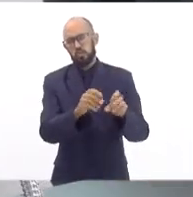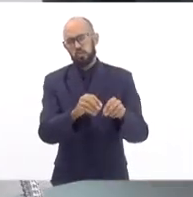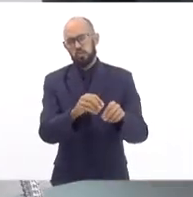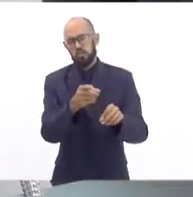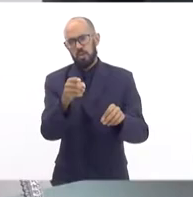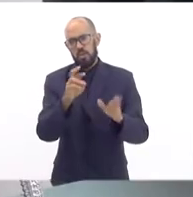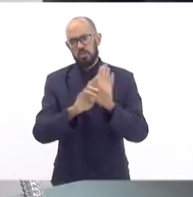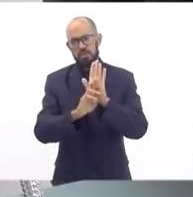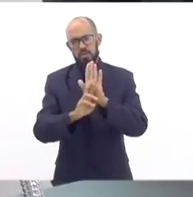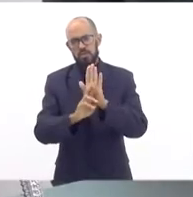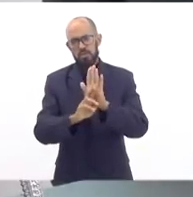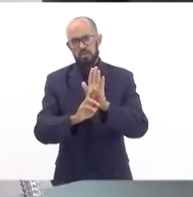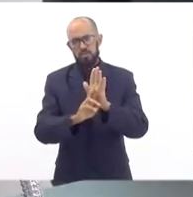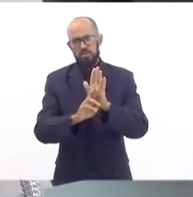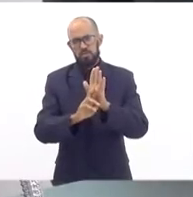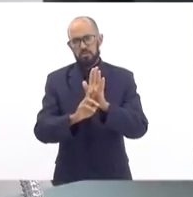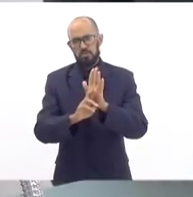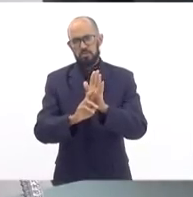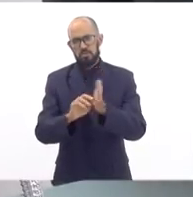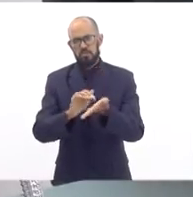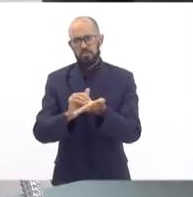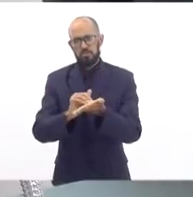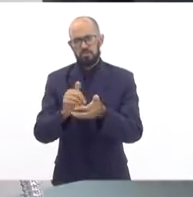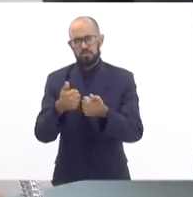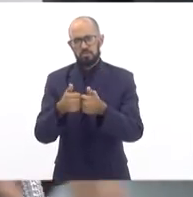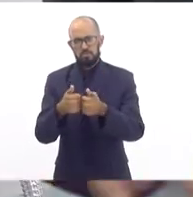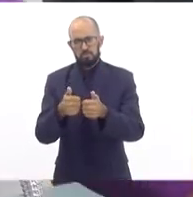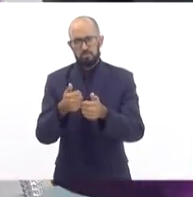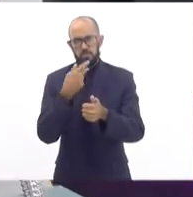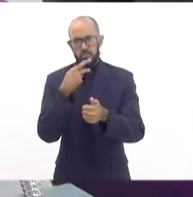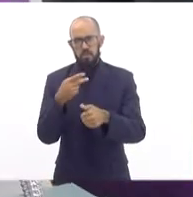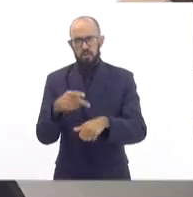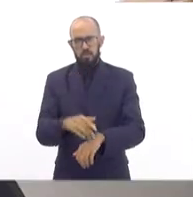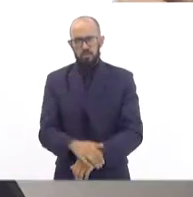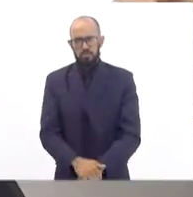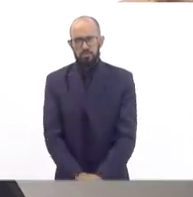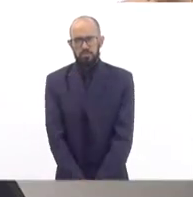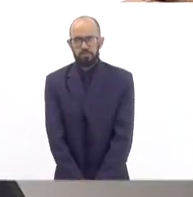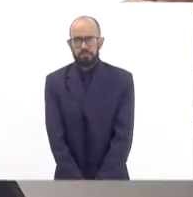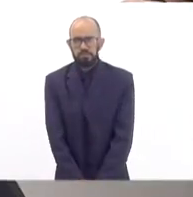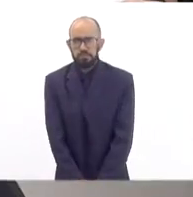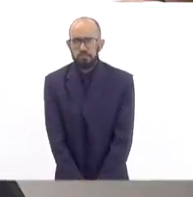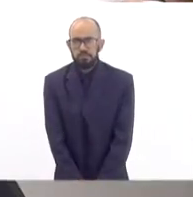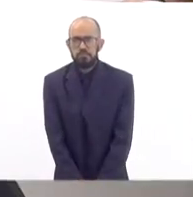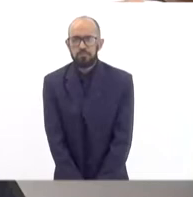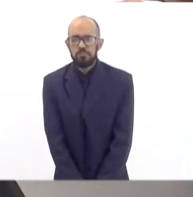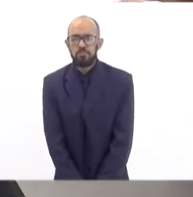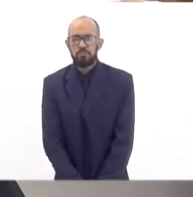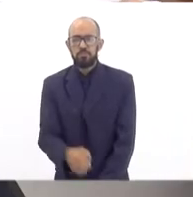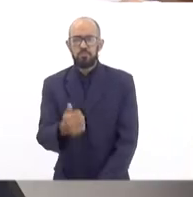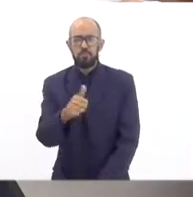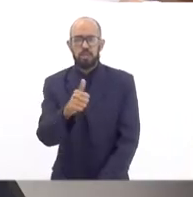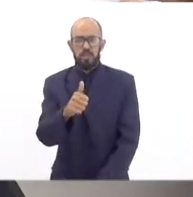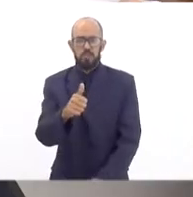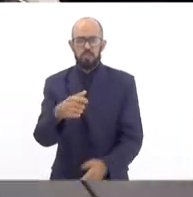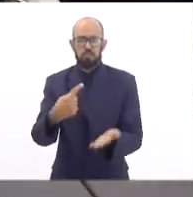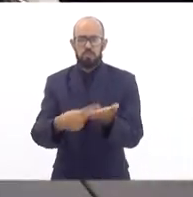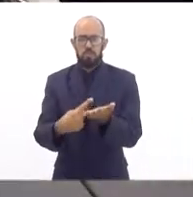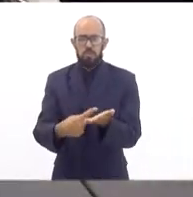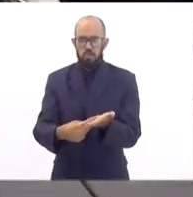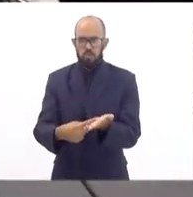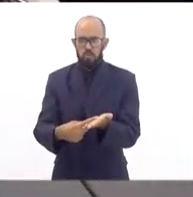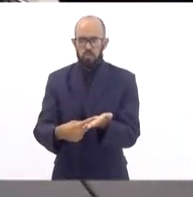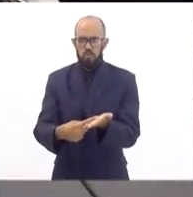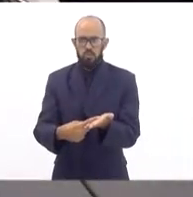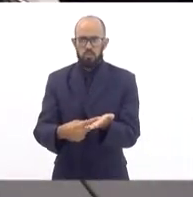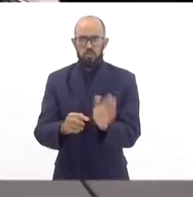pela representante da Secretaria de Estado de Transporte. Pode ir, representante. No 11º aditivo, os